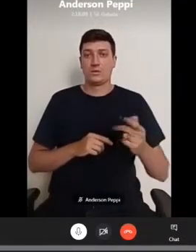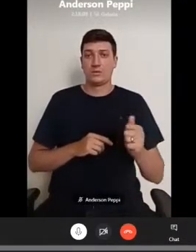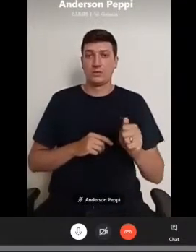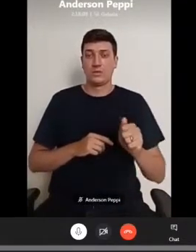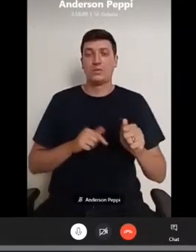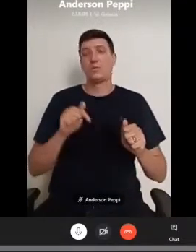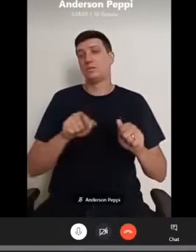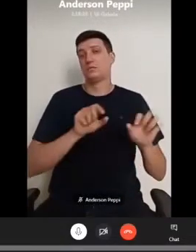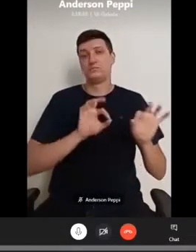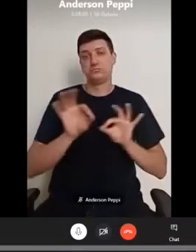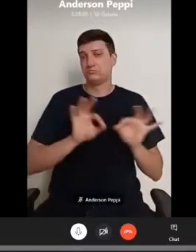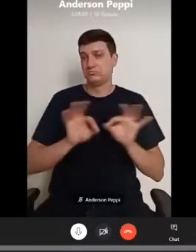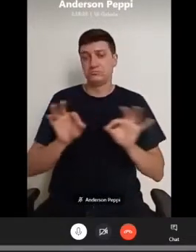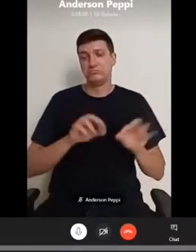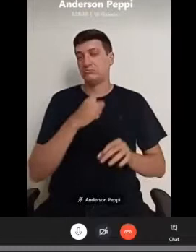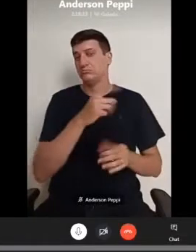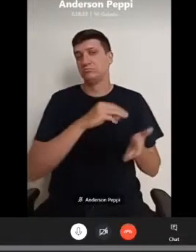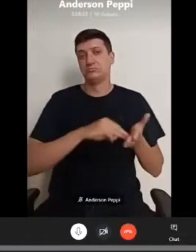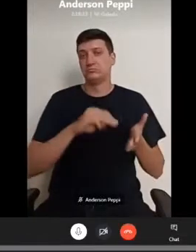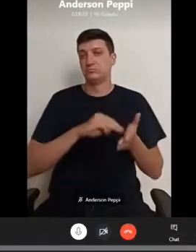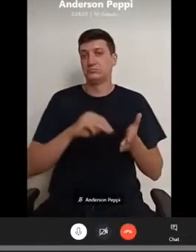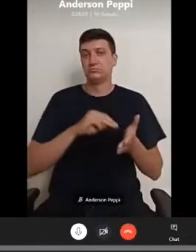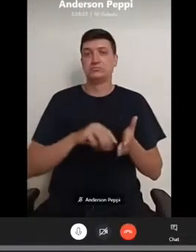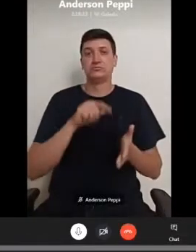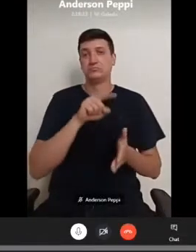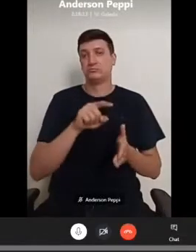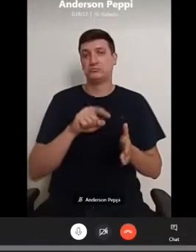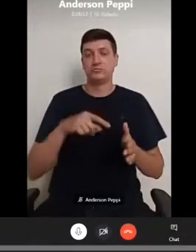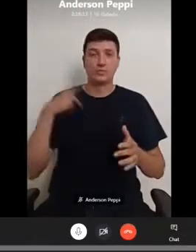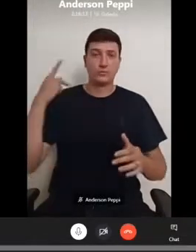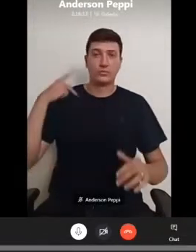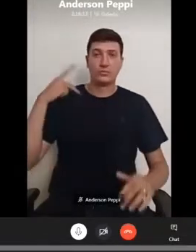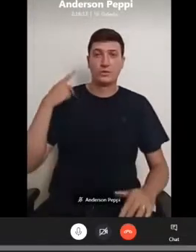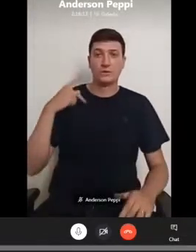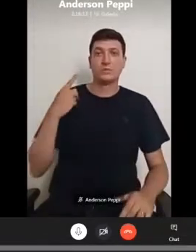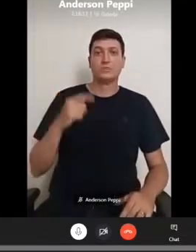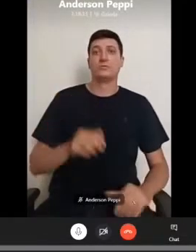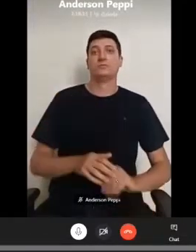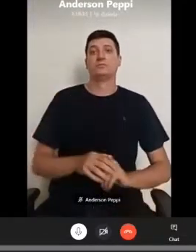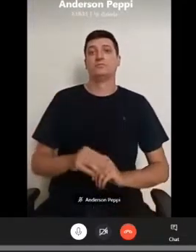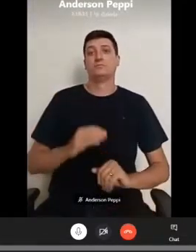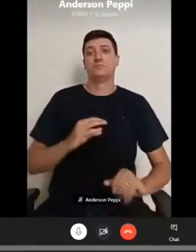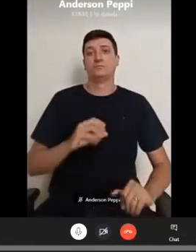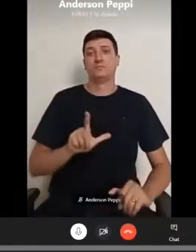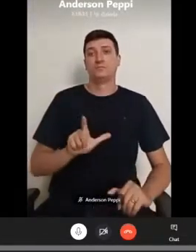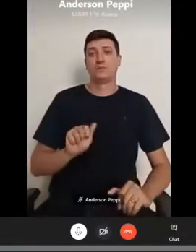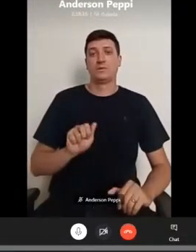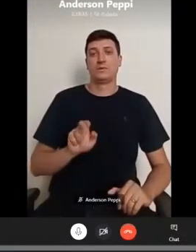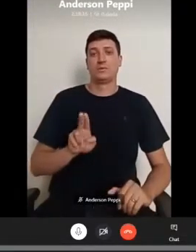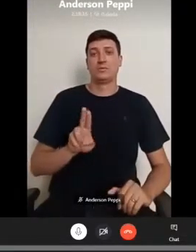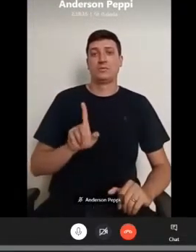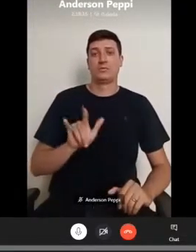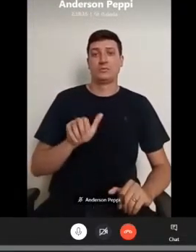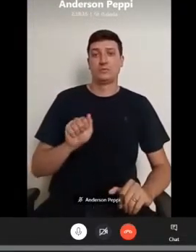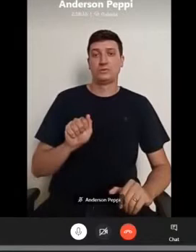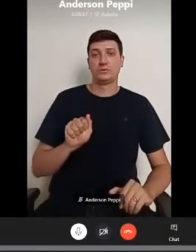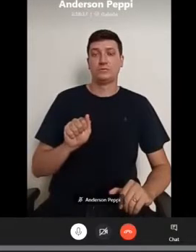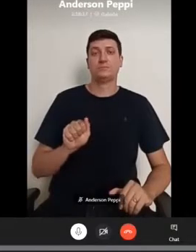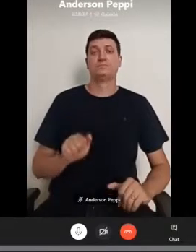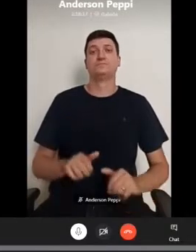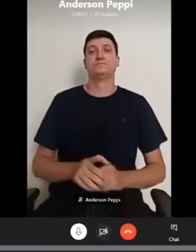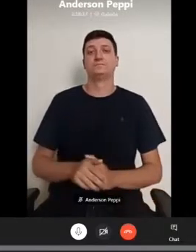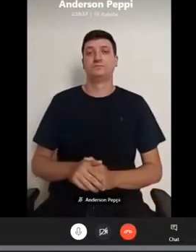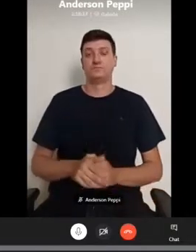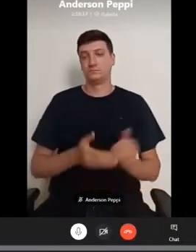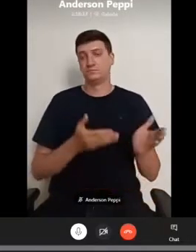secretariados pela vereadora Cláudia Maria Gabriel. Peço licença nesse